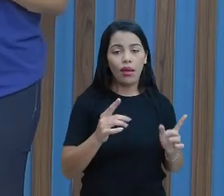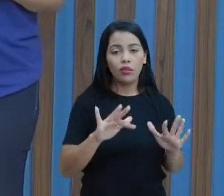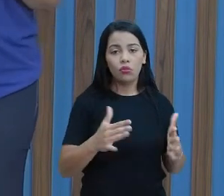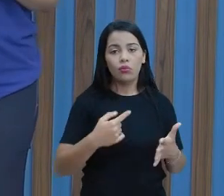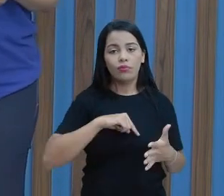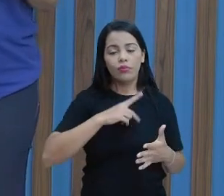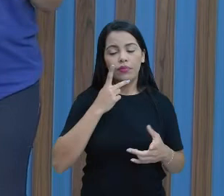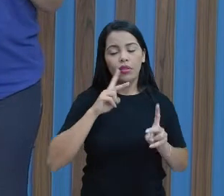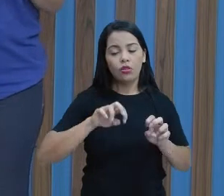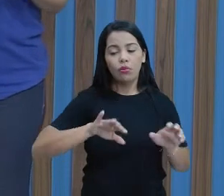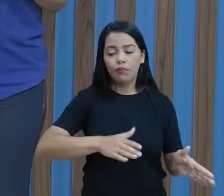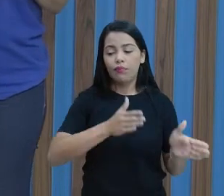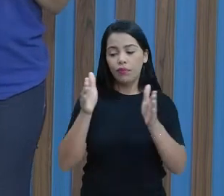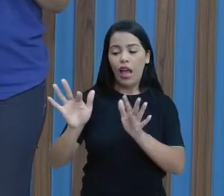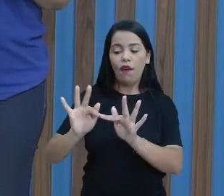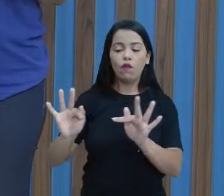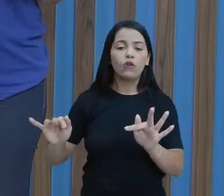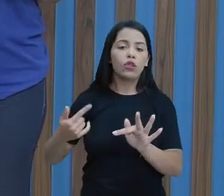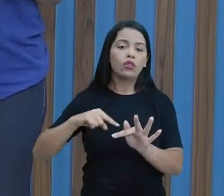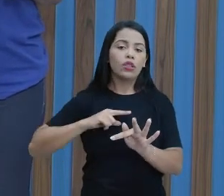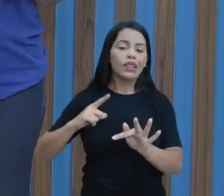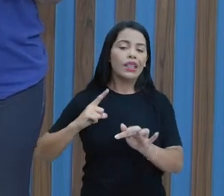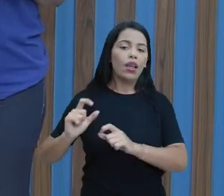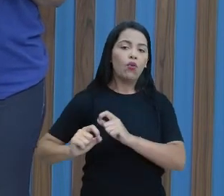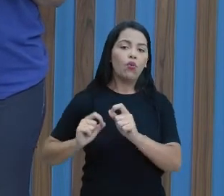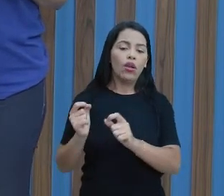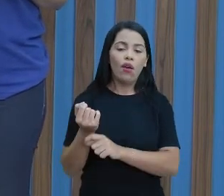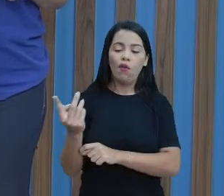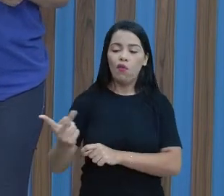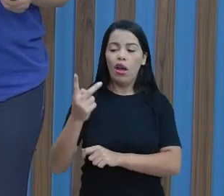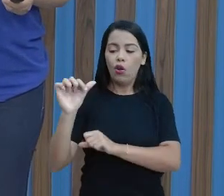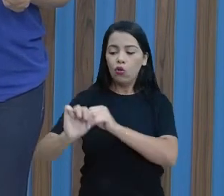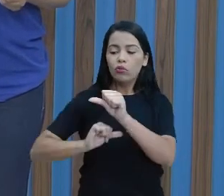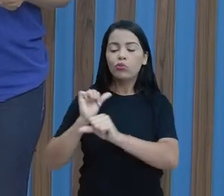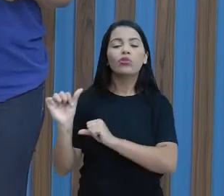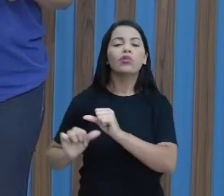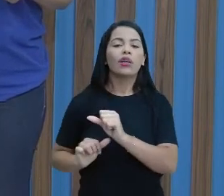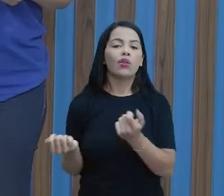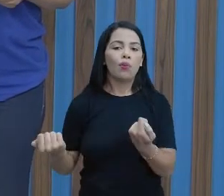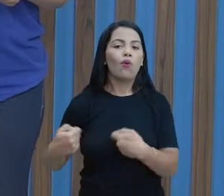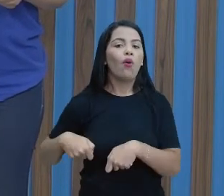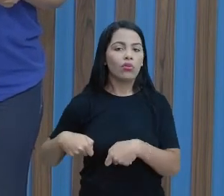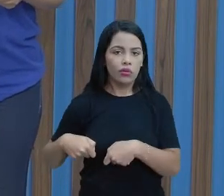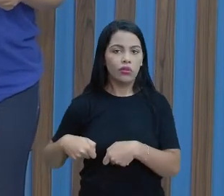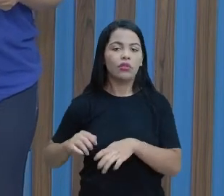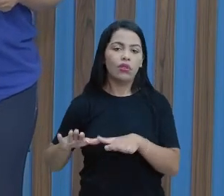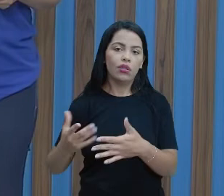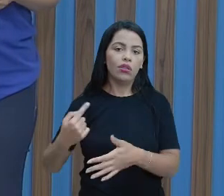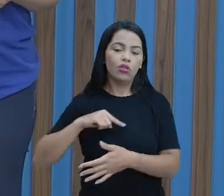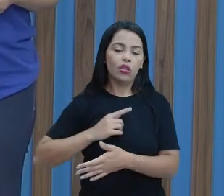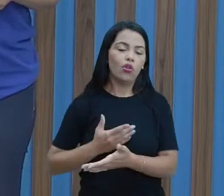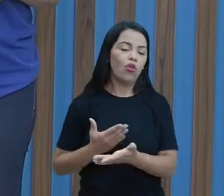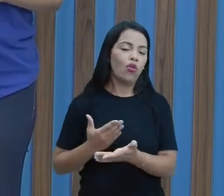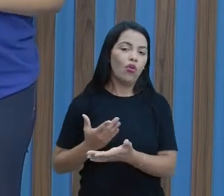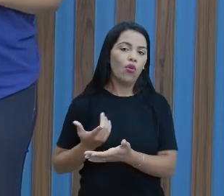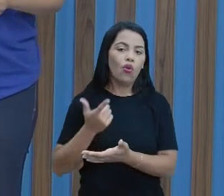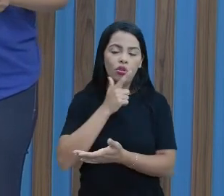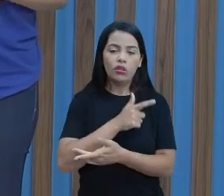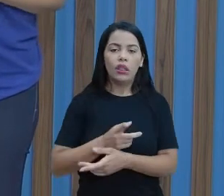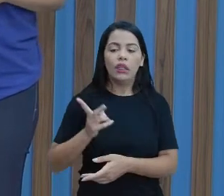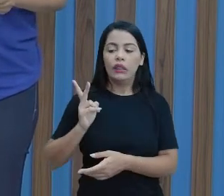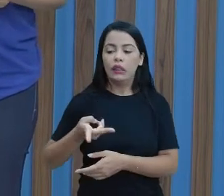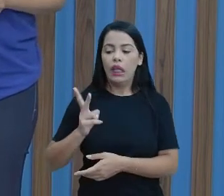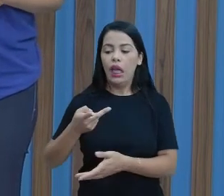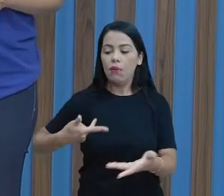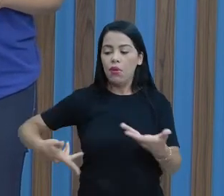a gente tem aí os valores mudando, né? Possíveis de mudança. Então, a gente consegue sempre associar, nos casos que a